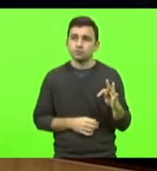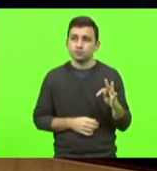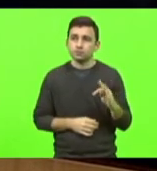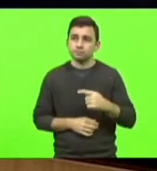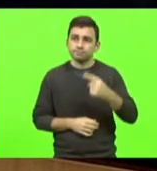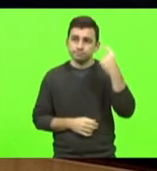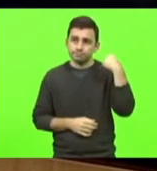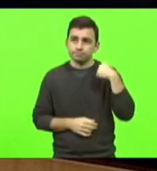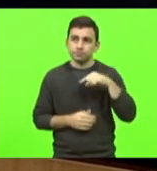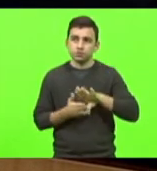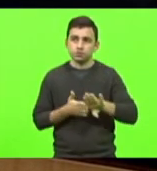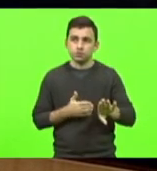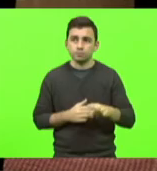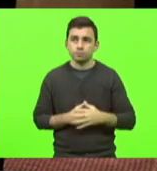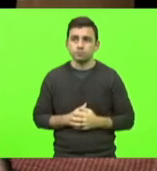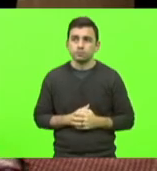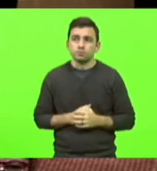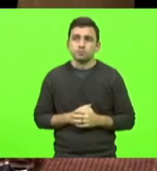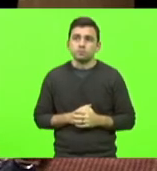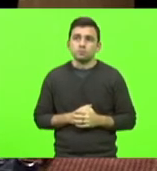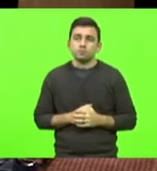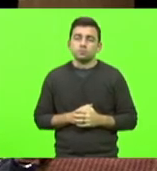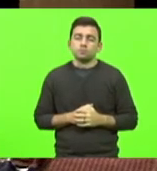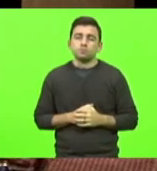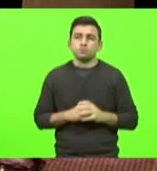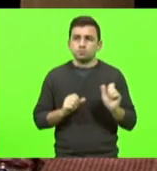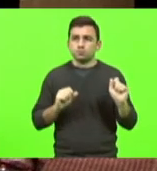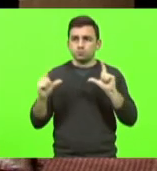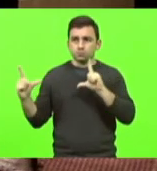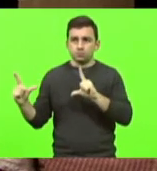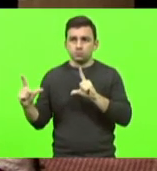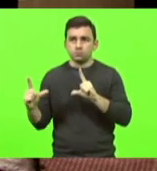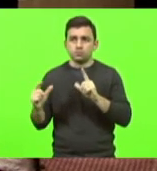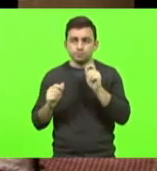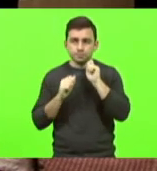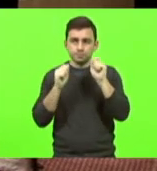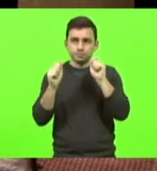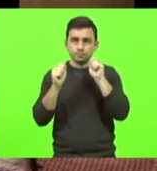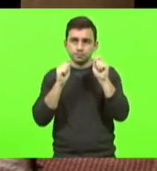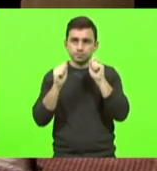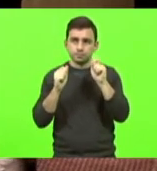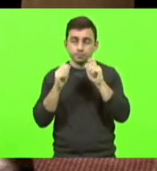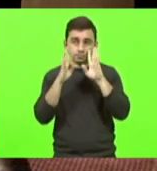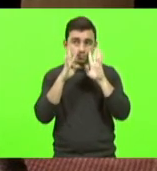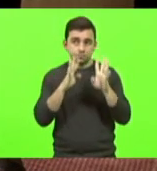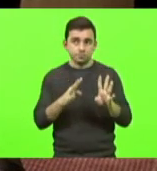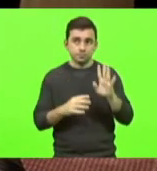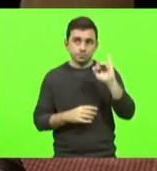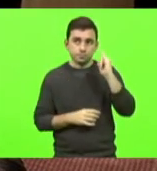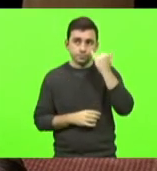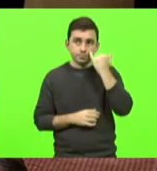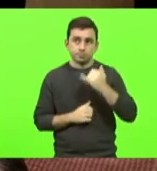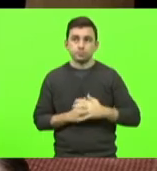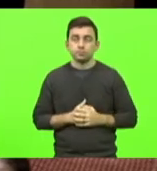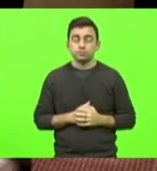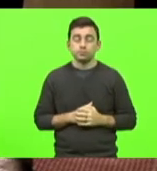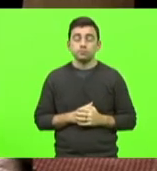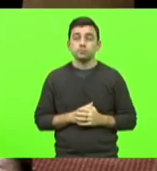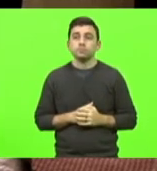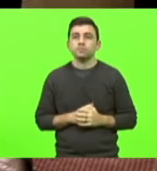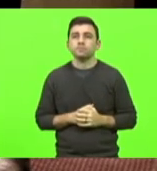anteriormente foi rejeitado ligar o seu presente só com assessoria que abra o painel para votação remota enquanto nós vamos ouvir o Deputado José Lopes e